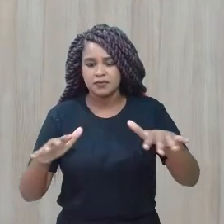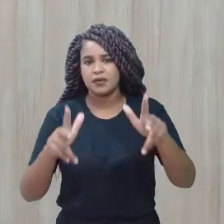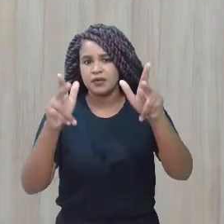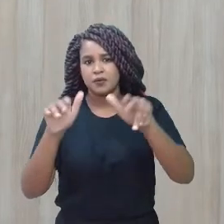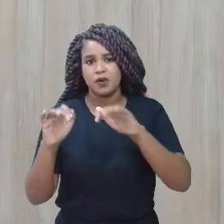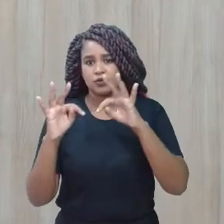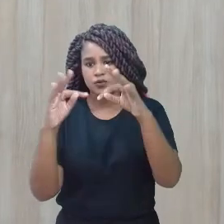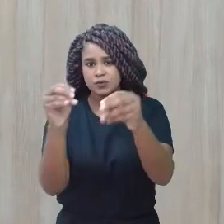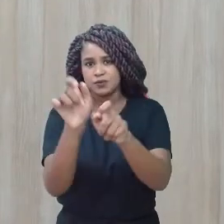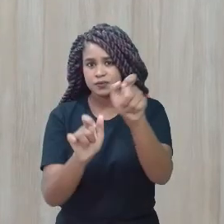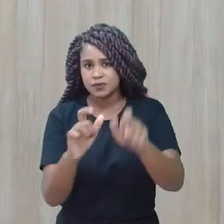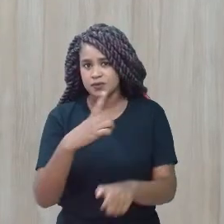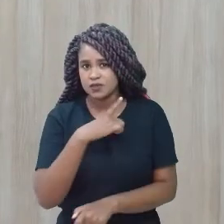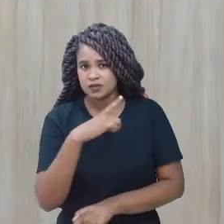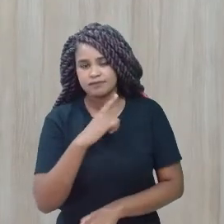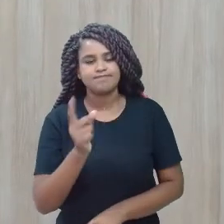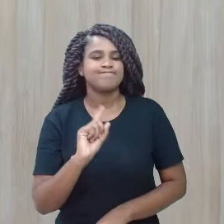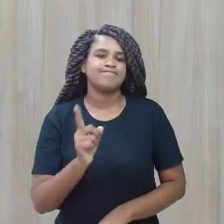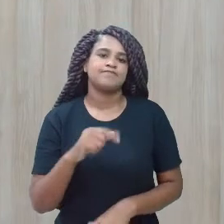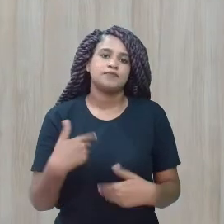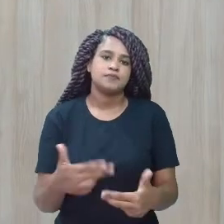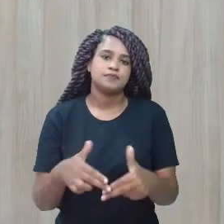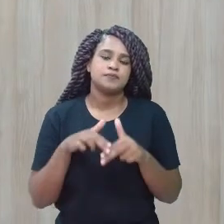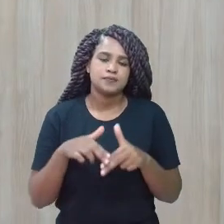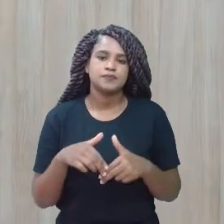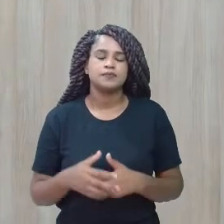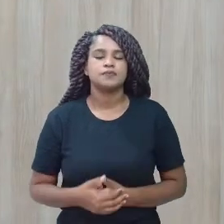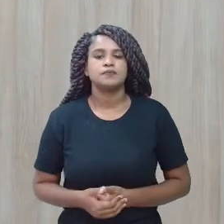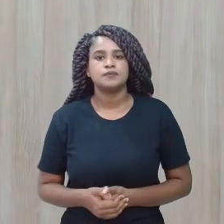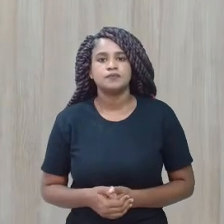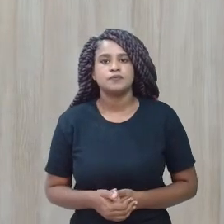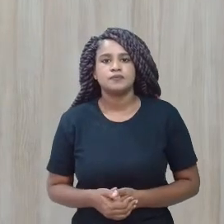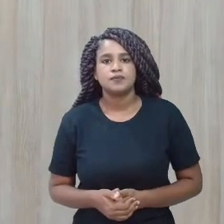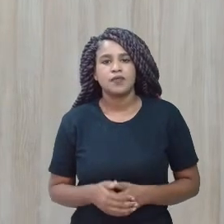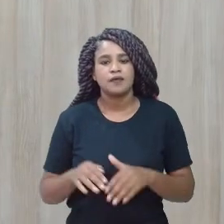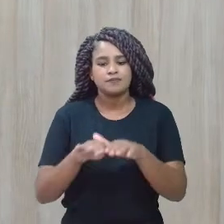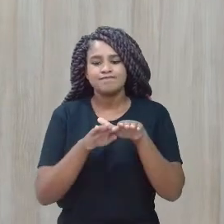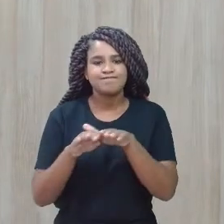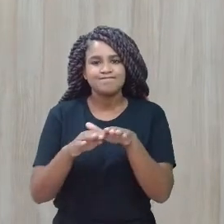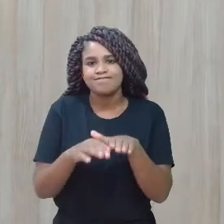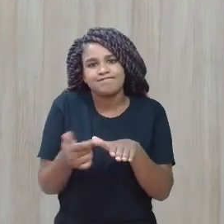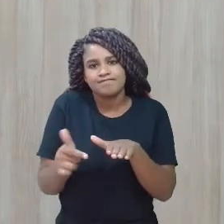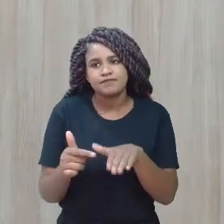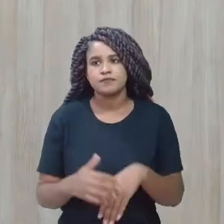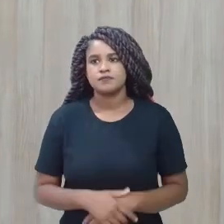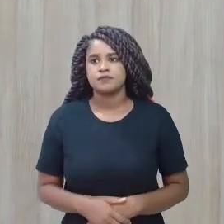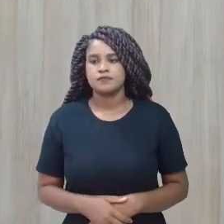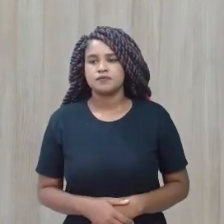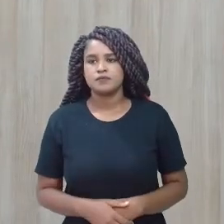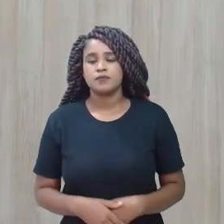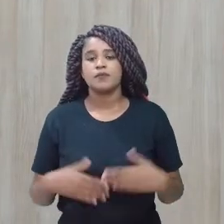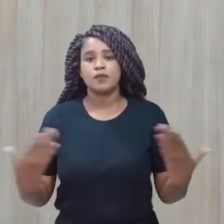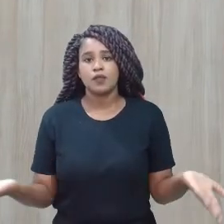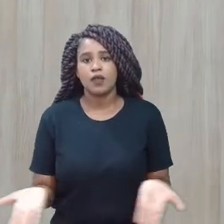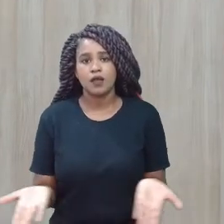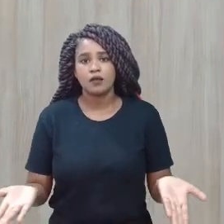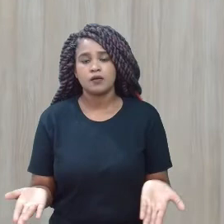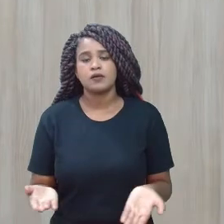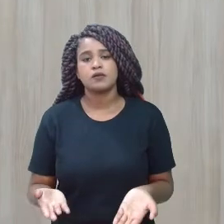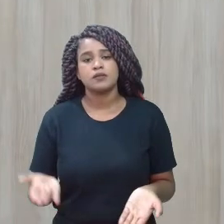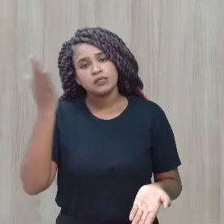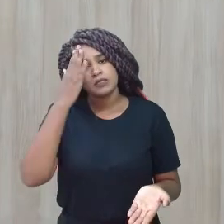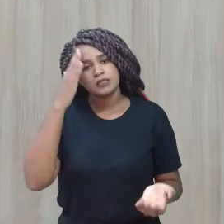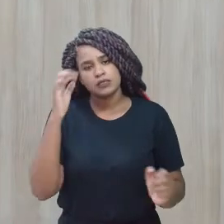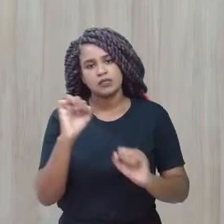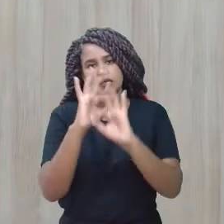é uma distribuição mais uniforme, vamos dizer assim. Então, aqui a gente vai entender